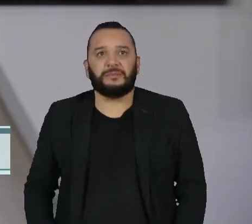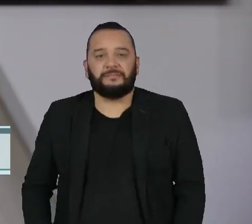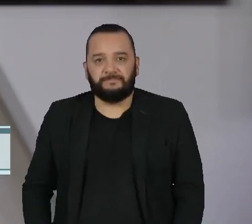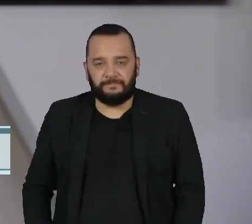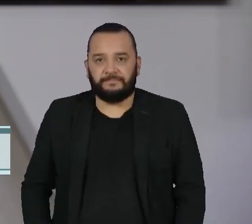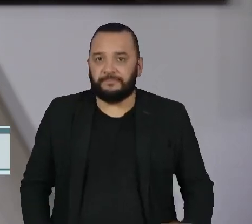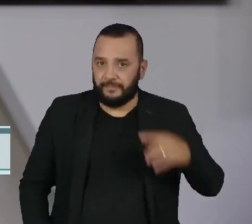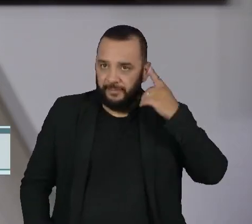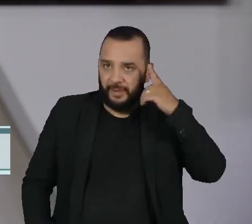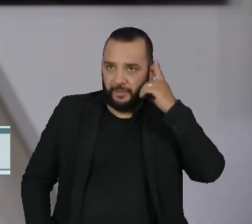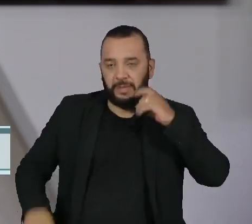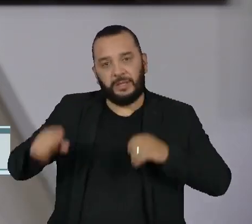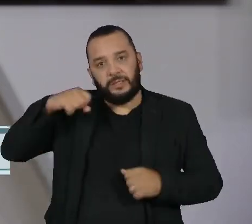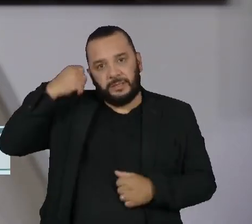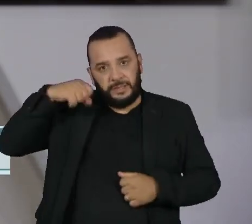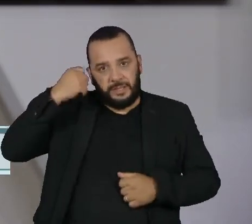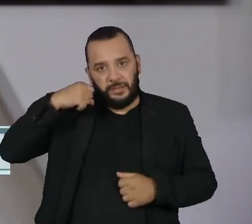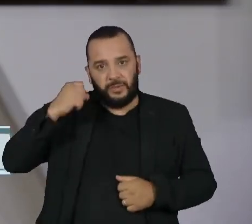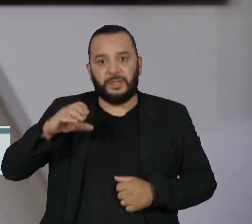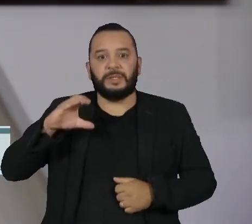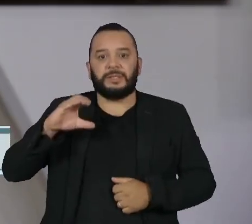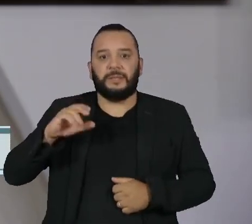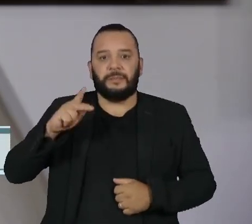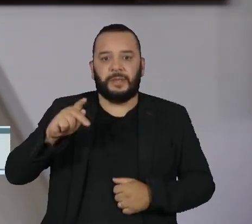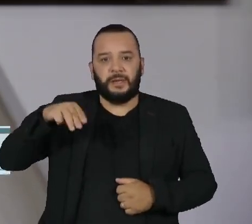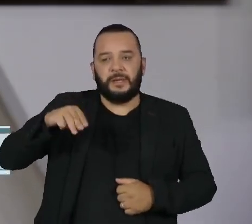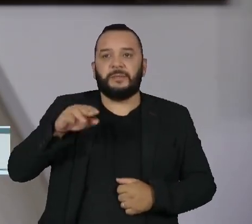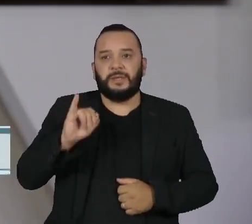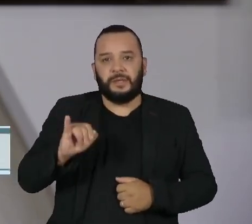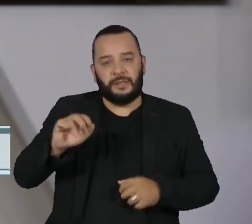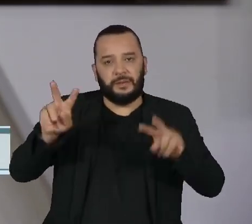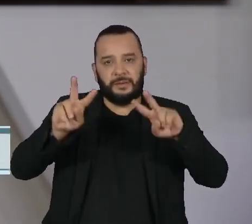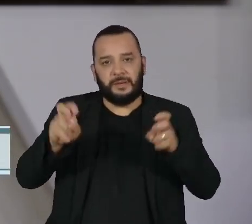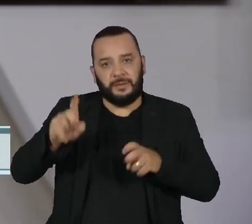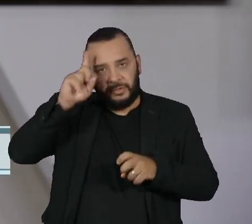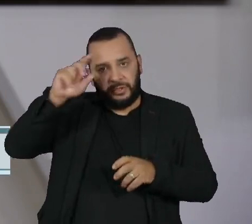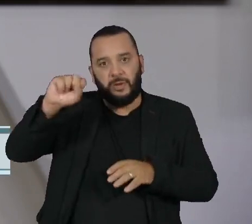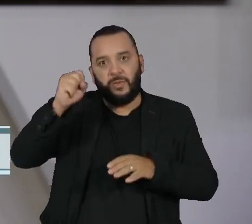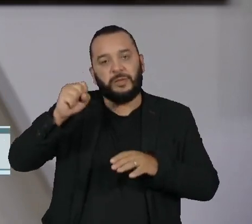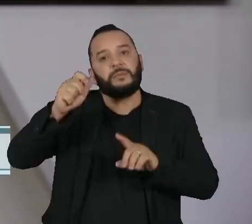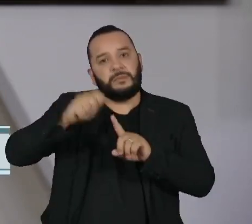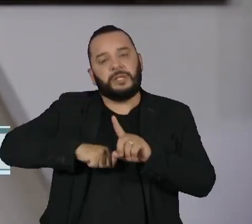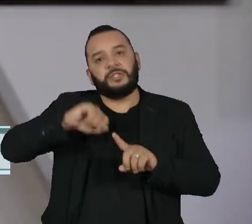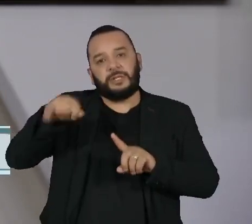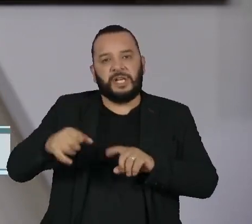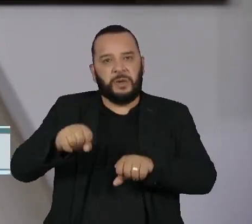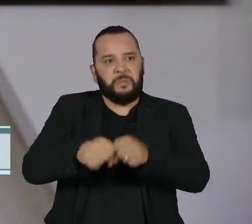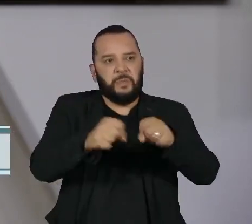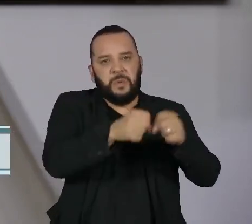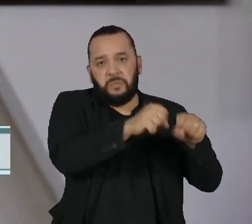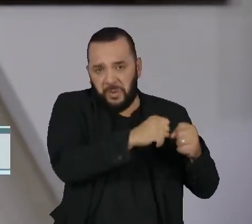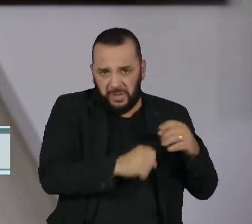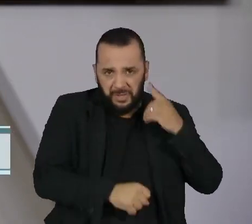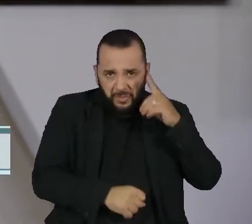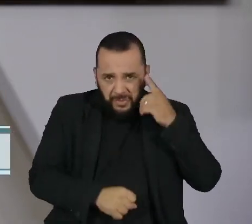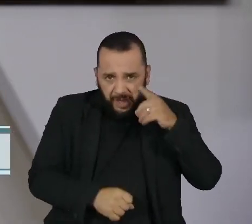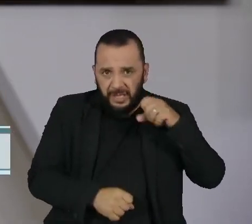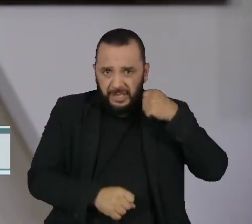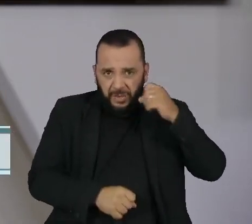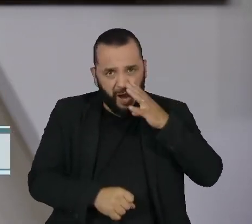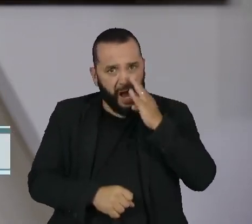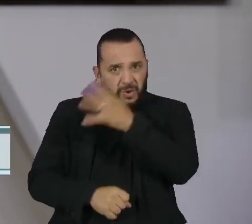deputados e senadores da comissão parlamentar de inquérito do 8 de janeiro acusam novamente o Supremo Tribunal Federal de